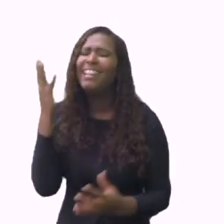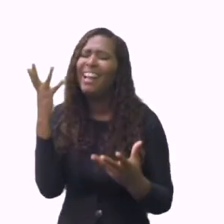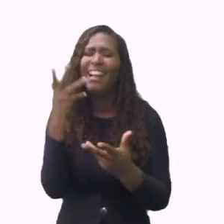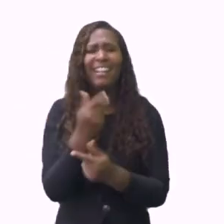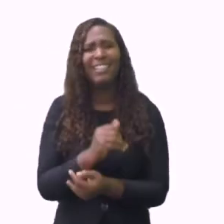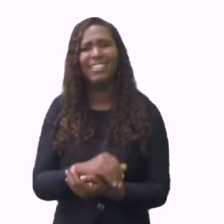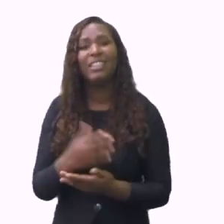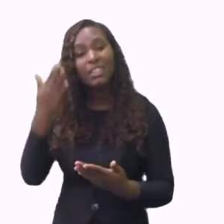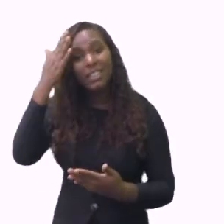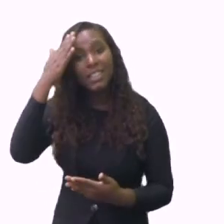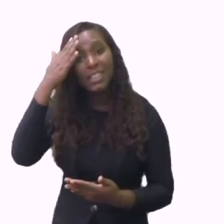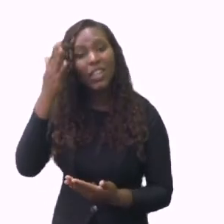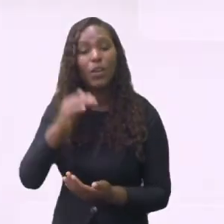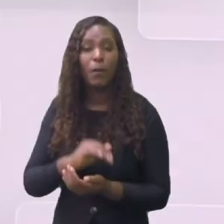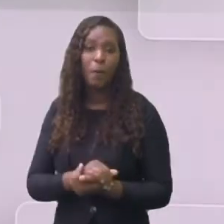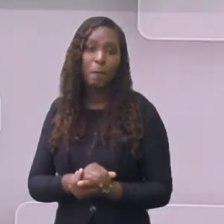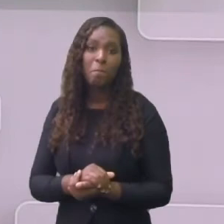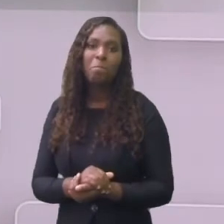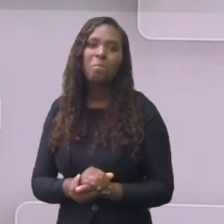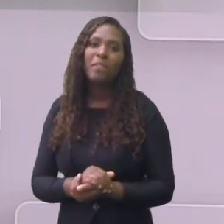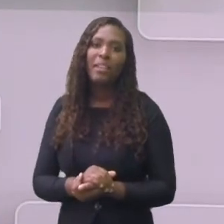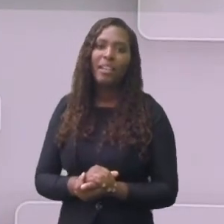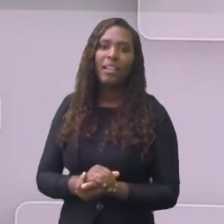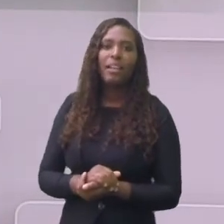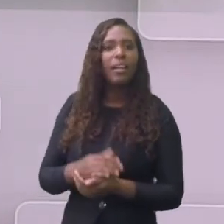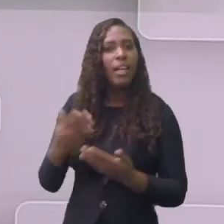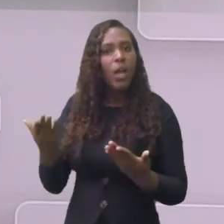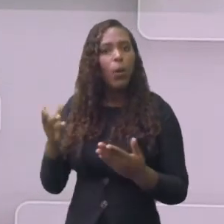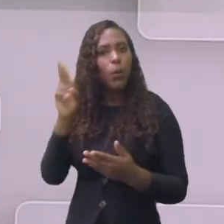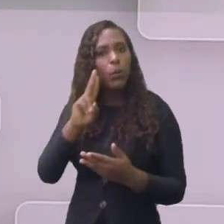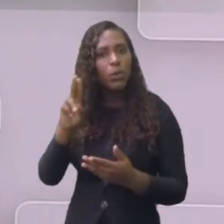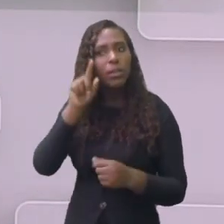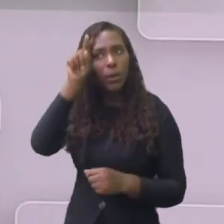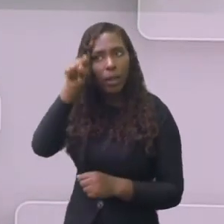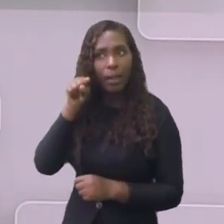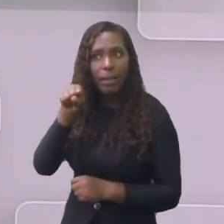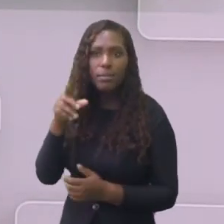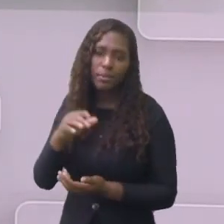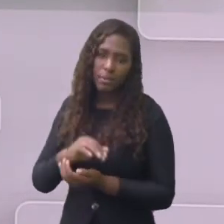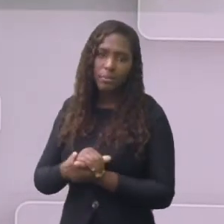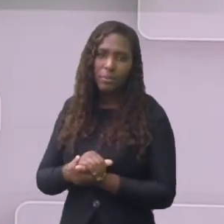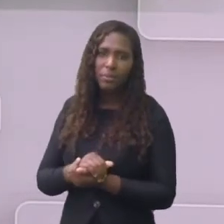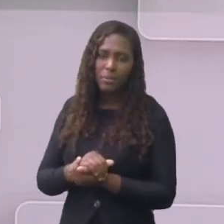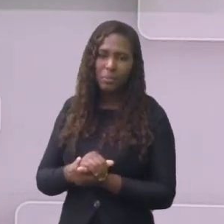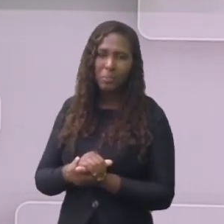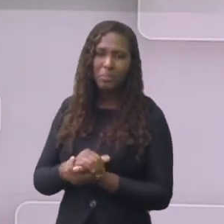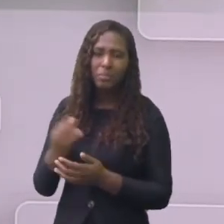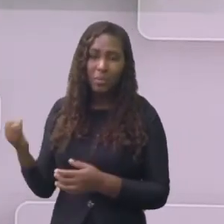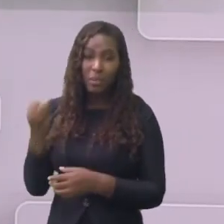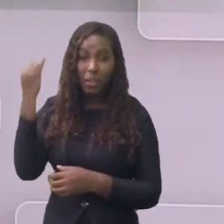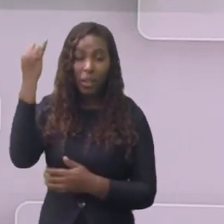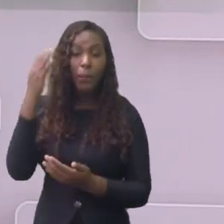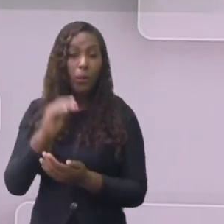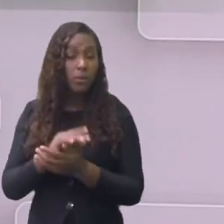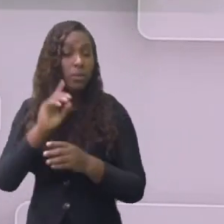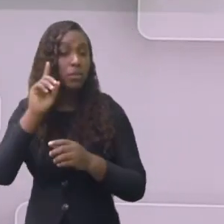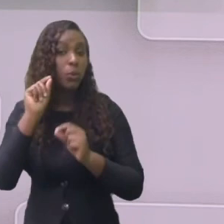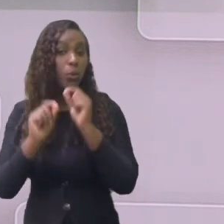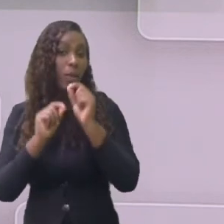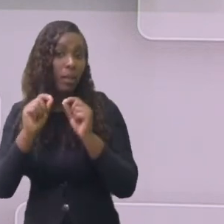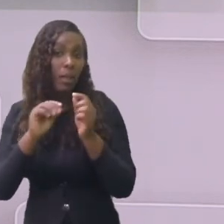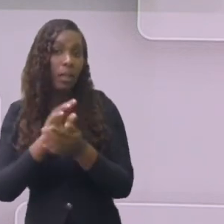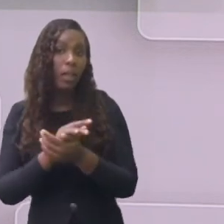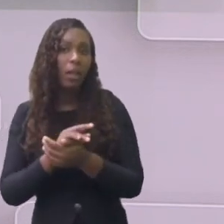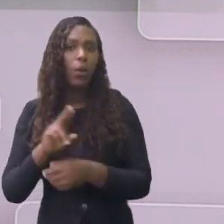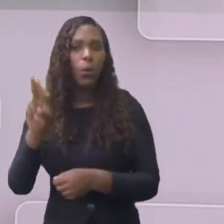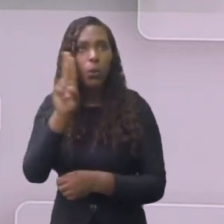delícia! Então, eu usei o sinal de exclamação. Muito importante nesse primeiro momento é saber o nome dos